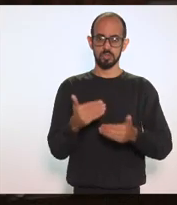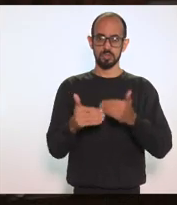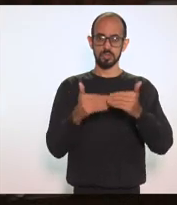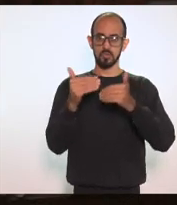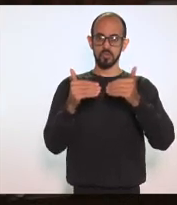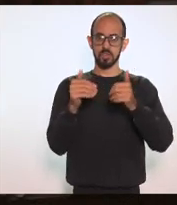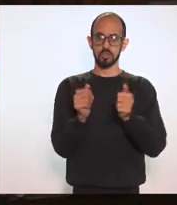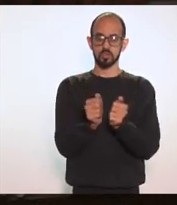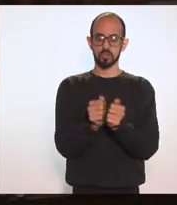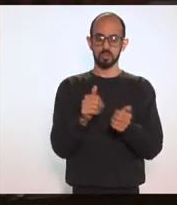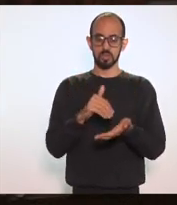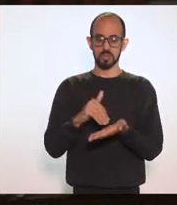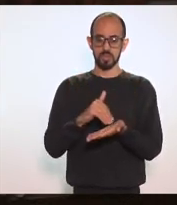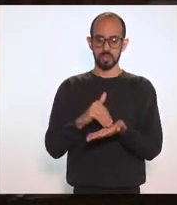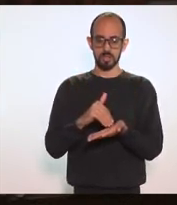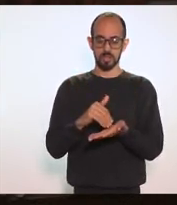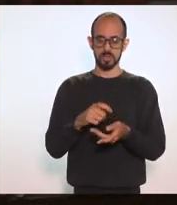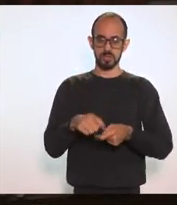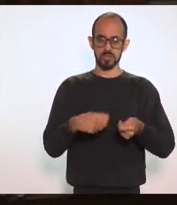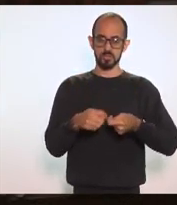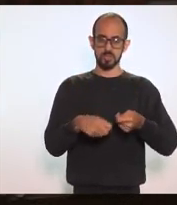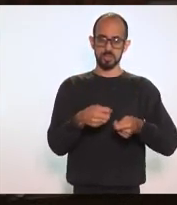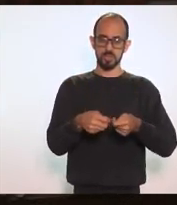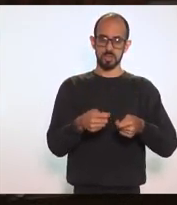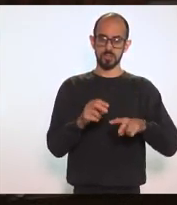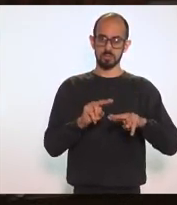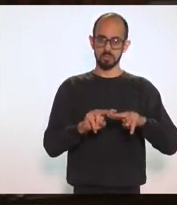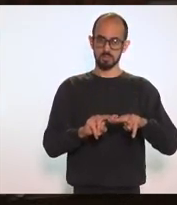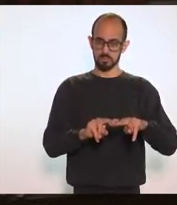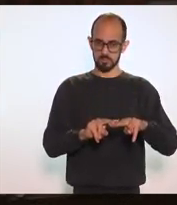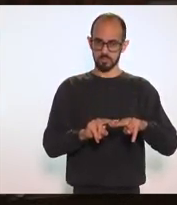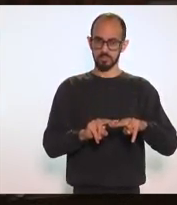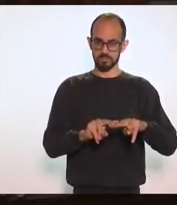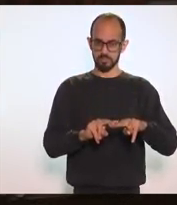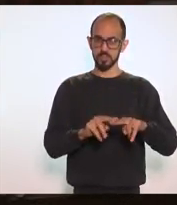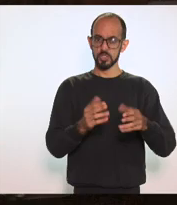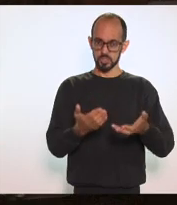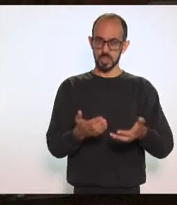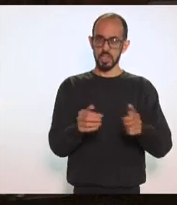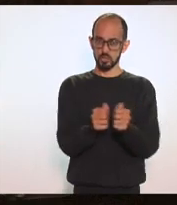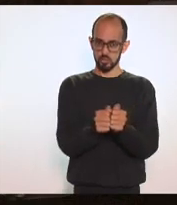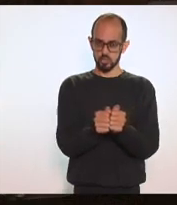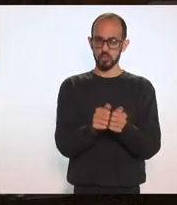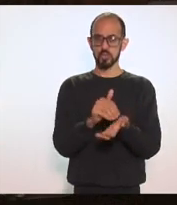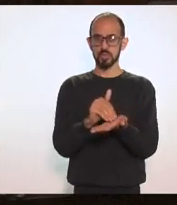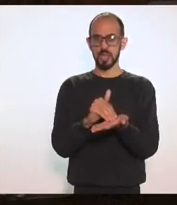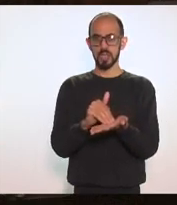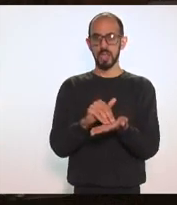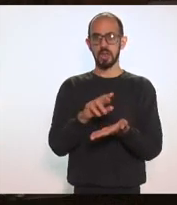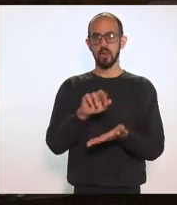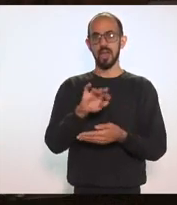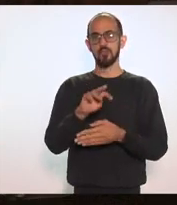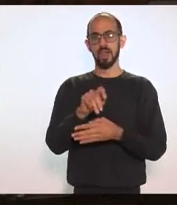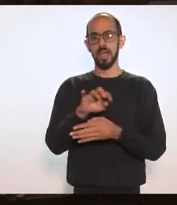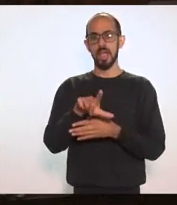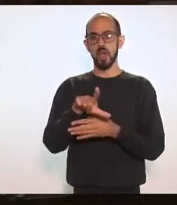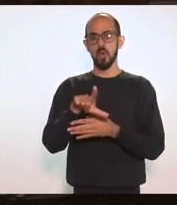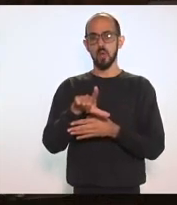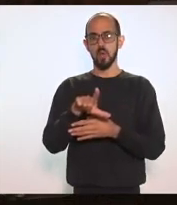Secretaria de Administração Penitenciária nesse debate. O secretário Rafael tem estado conosco, porque é